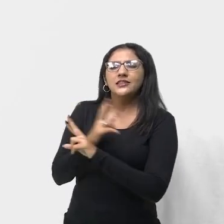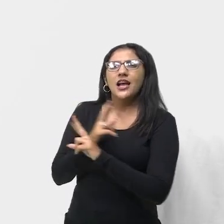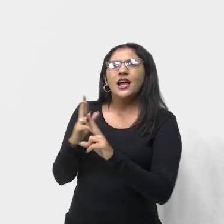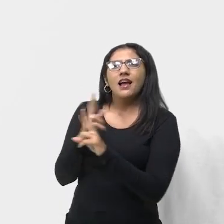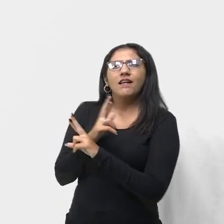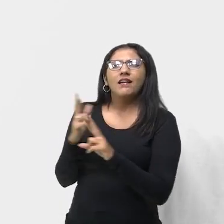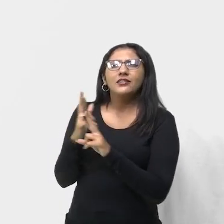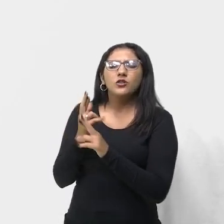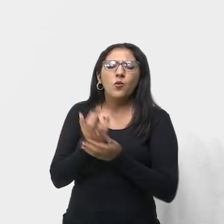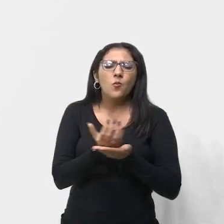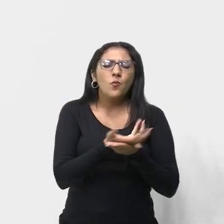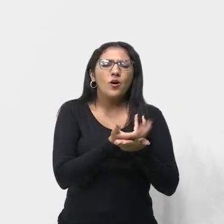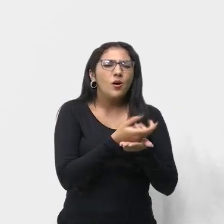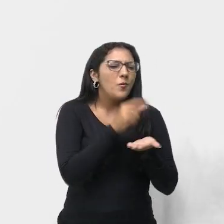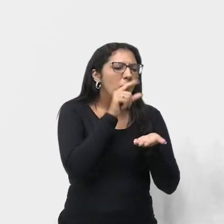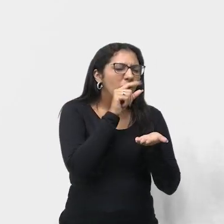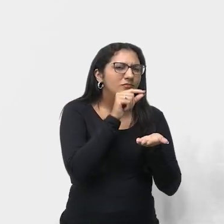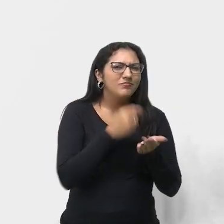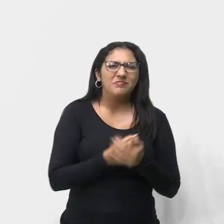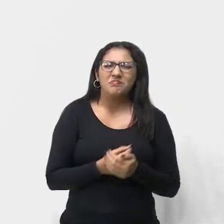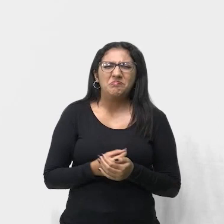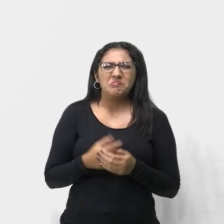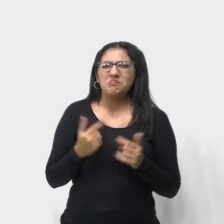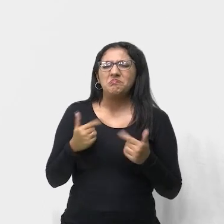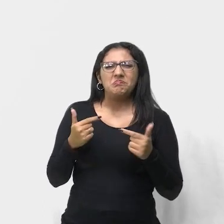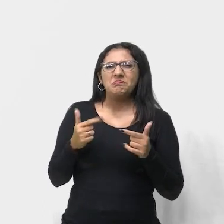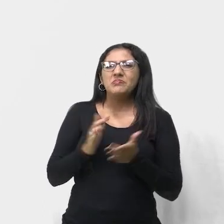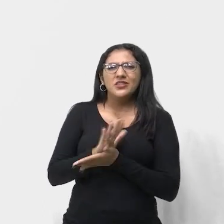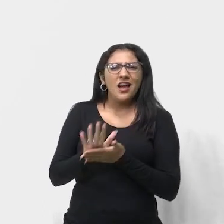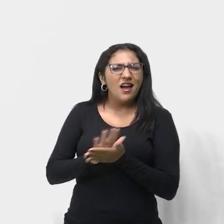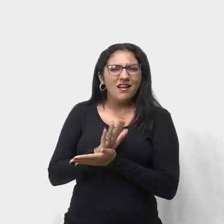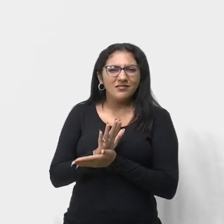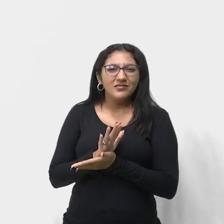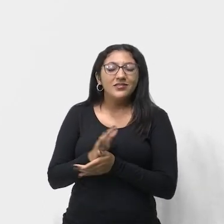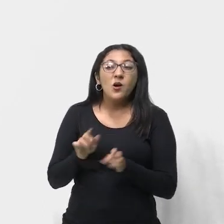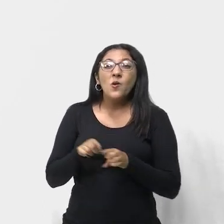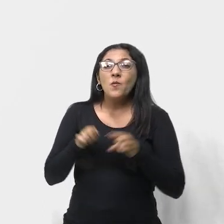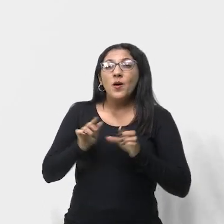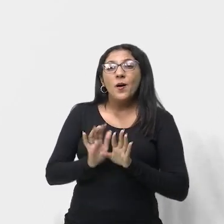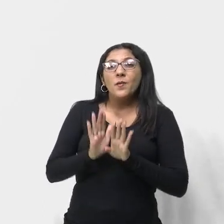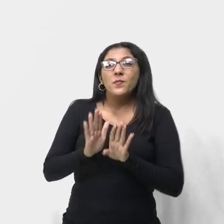com o ninho de passarinho? Nada, né? Em primeira linha. Mas a gente